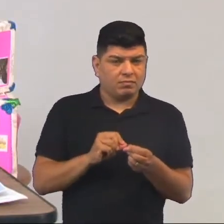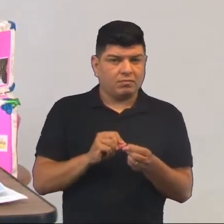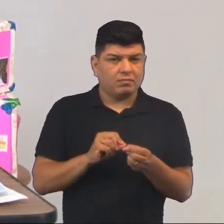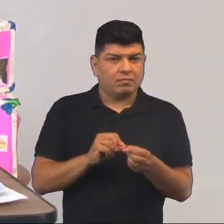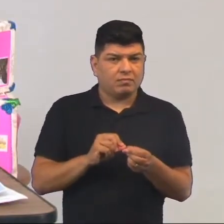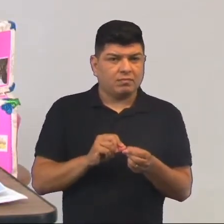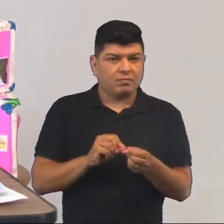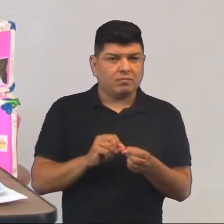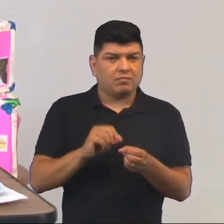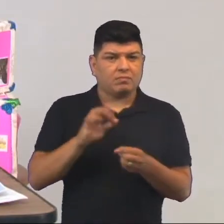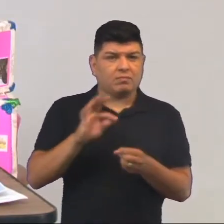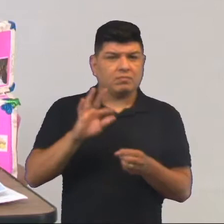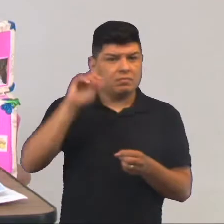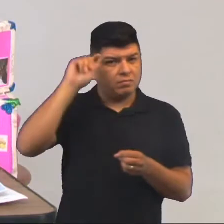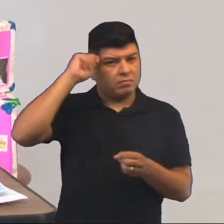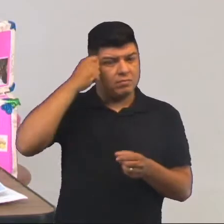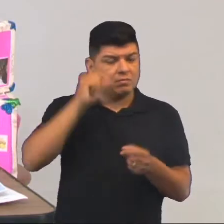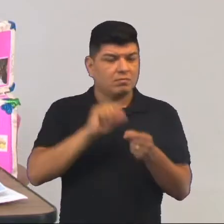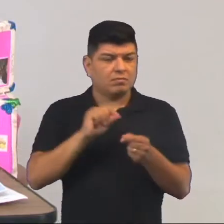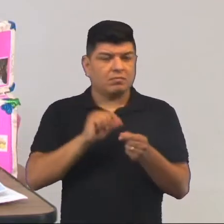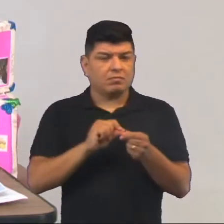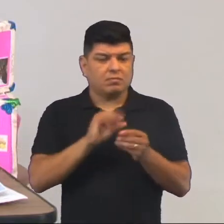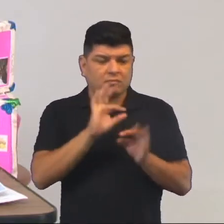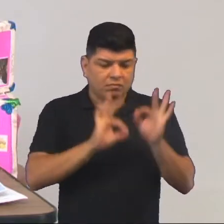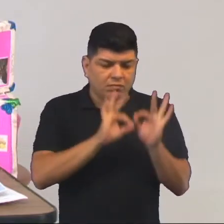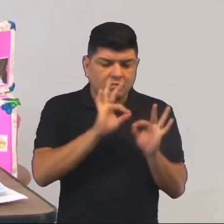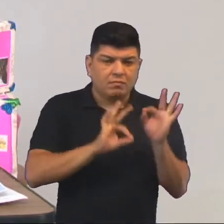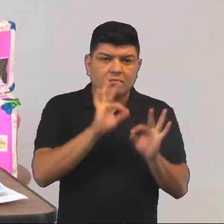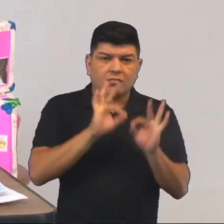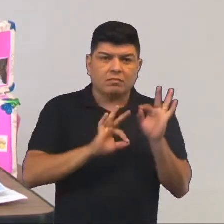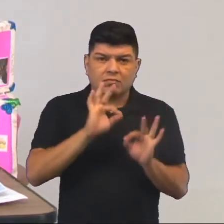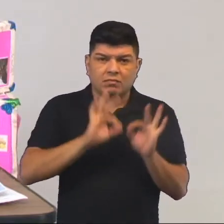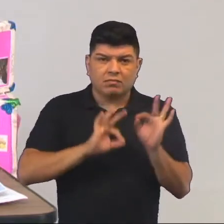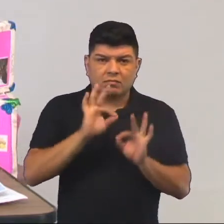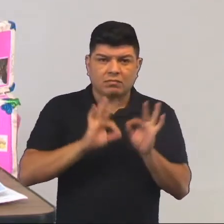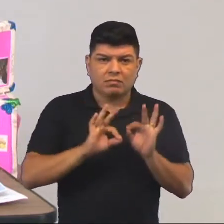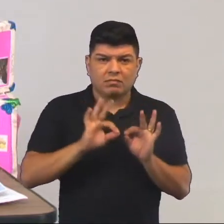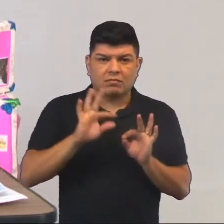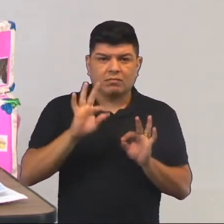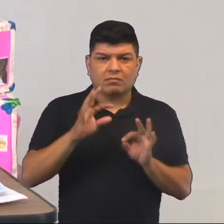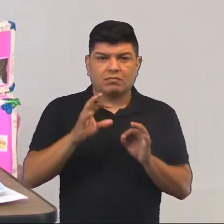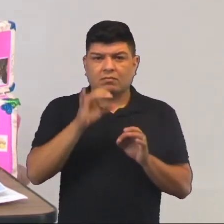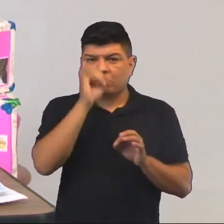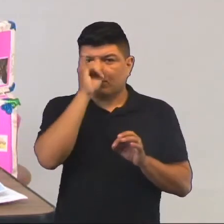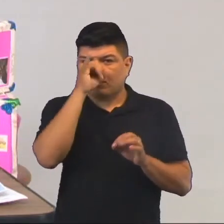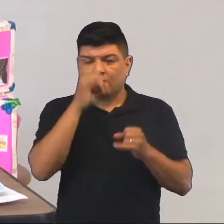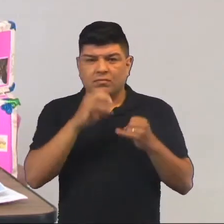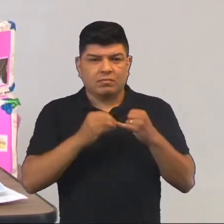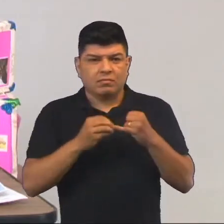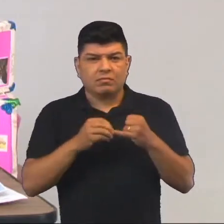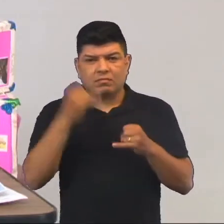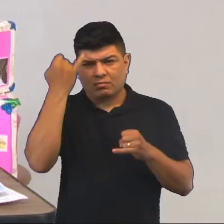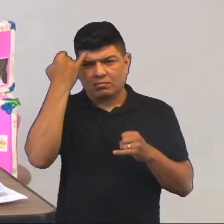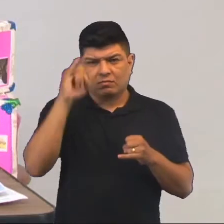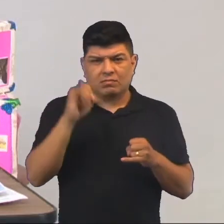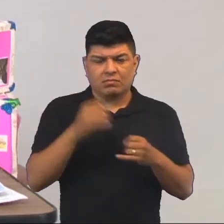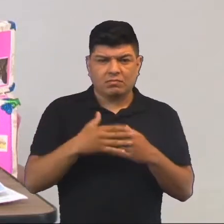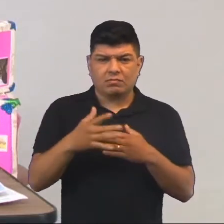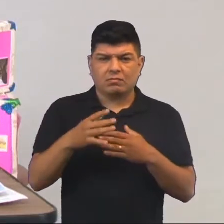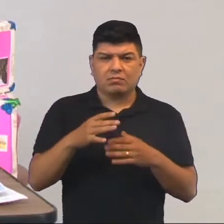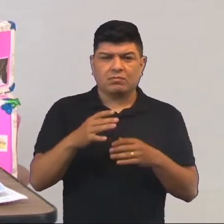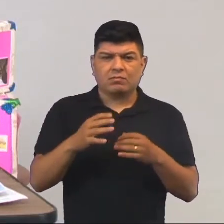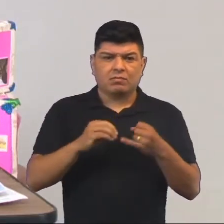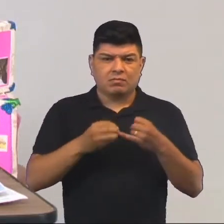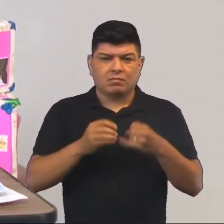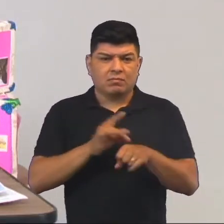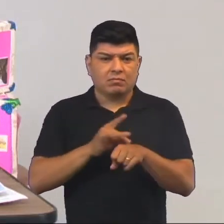os africanos faziam essa feijoada? Vocês sabem? Vocês têm um pouquinho de ideia? Já sabemos que é a partir do feijão